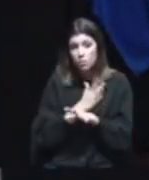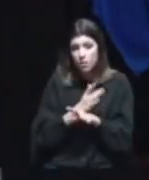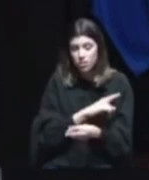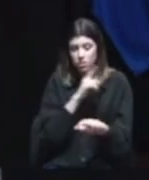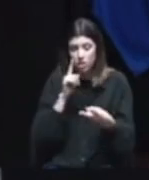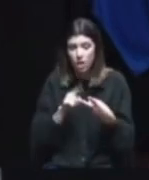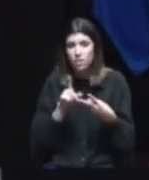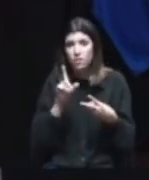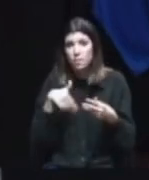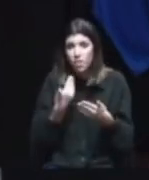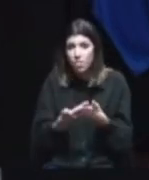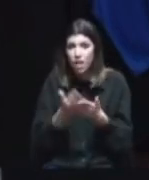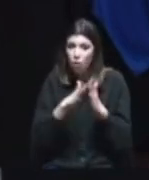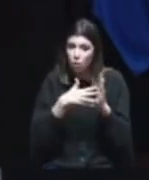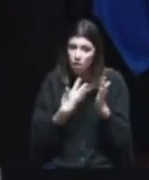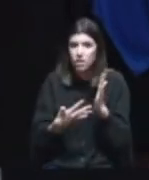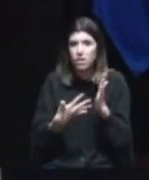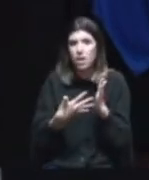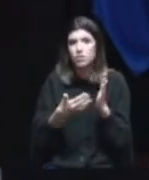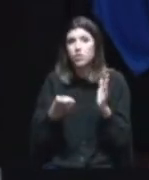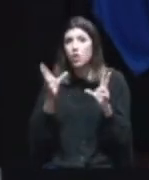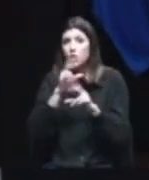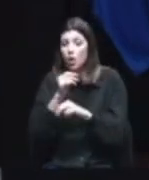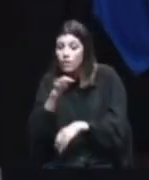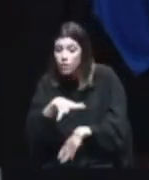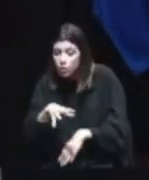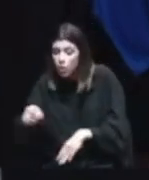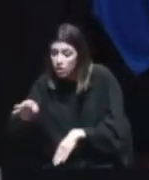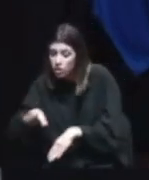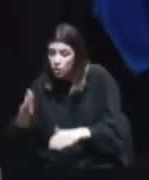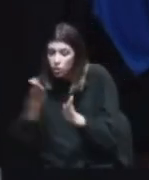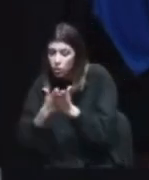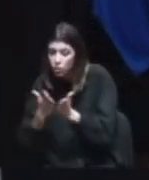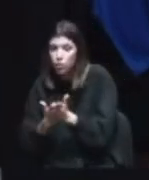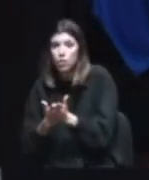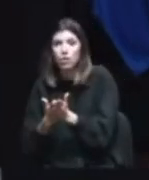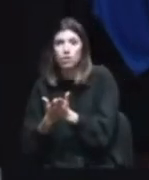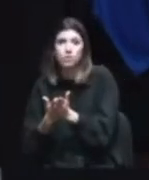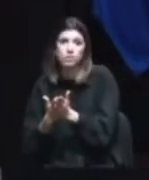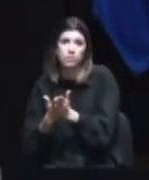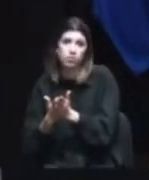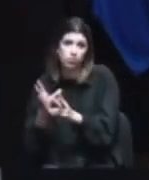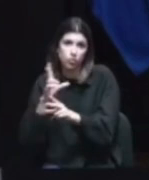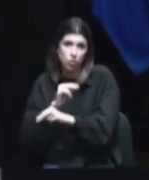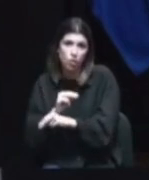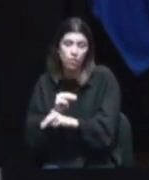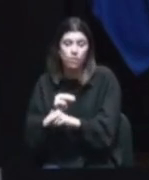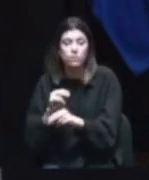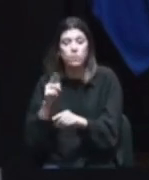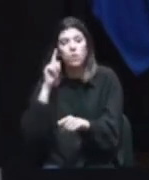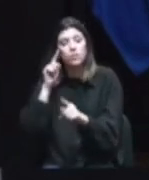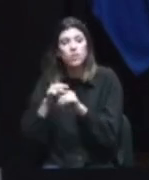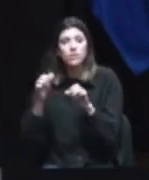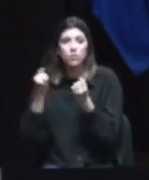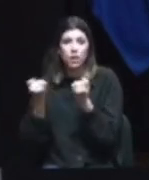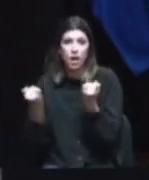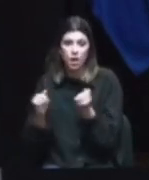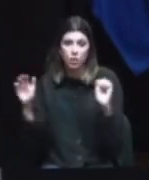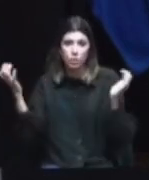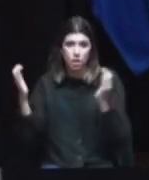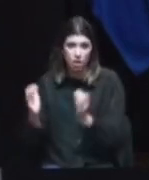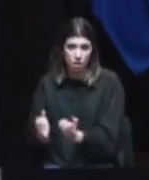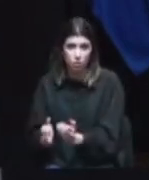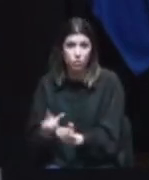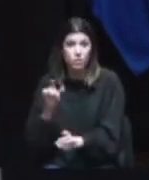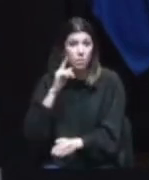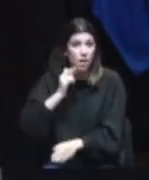Chiado, e estabelecer um calendário para a implementação de novas zonas a estudar a evolução para zonas de emissões zero no futuro próximo.